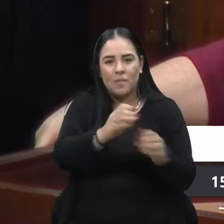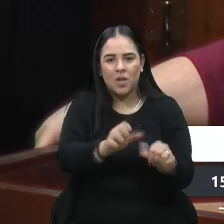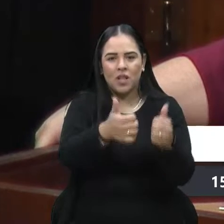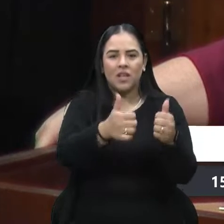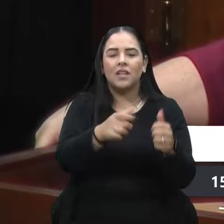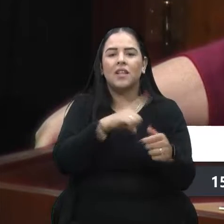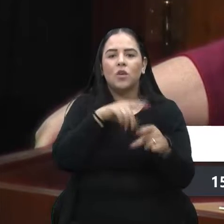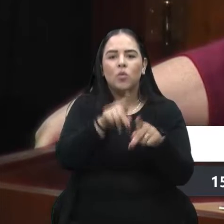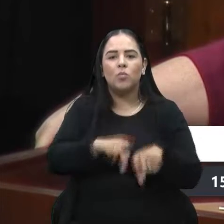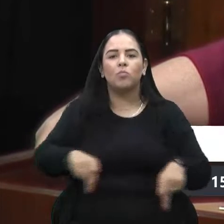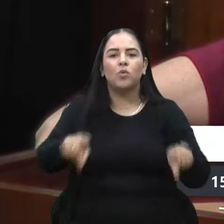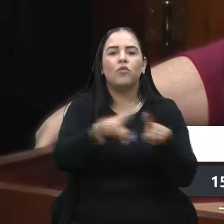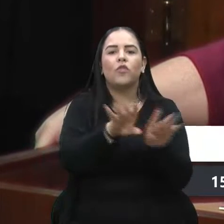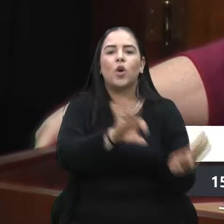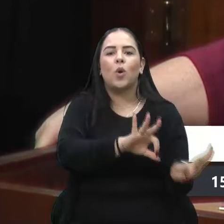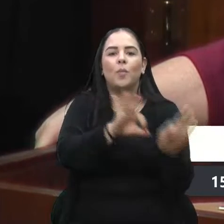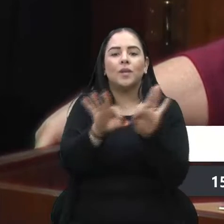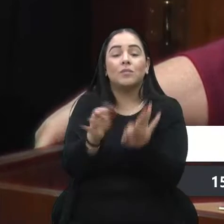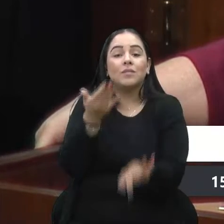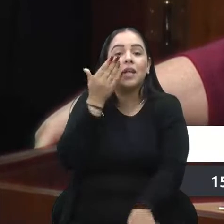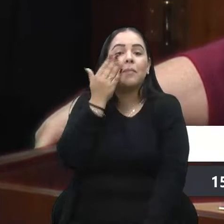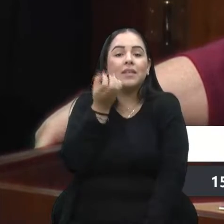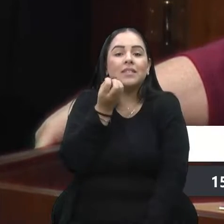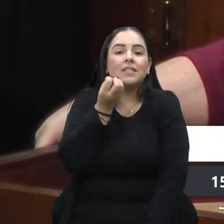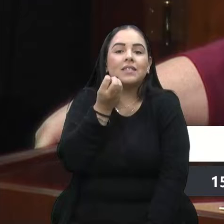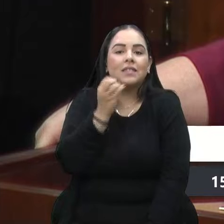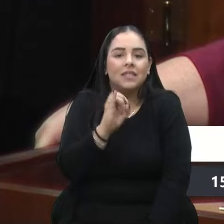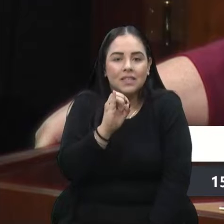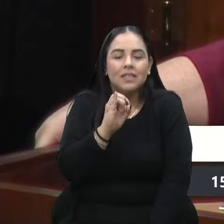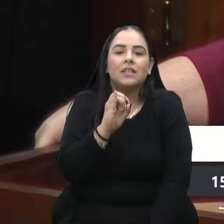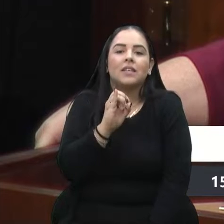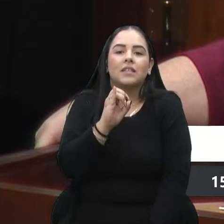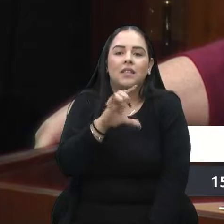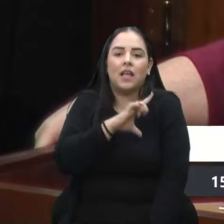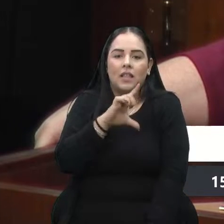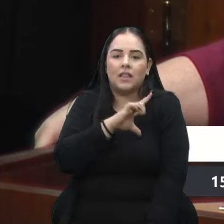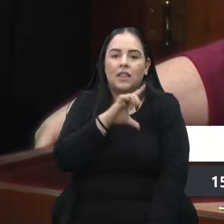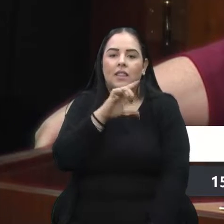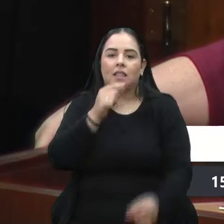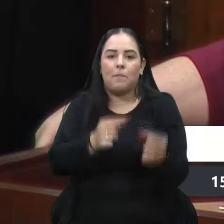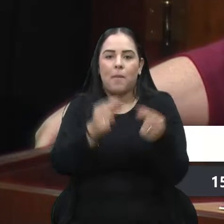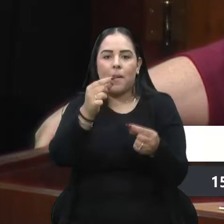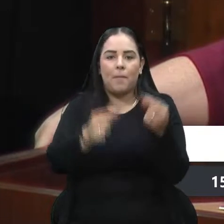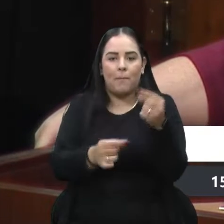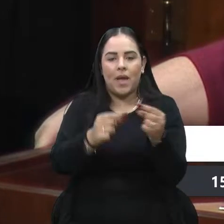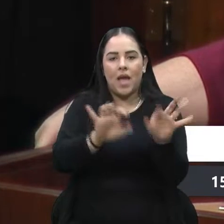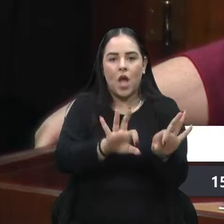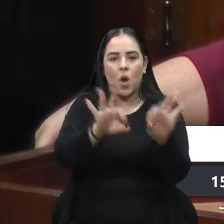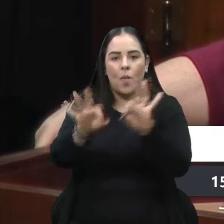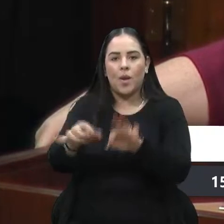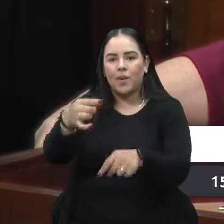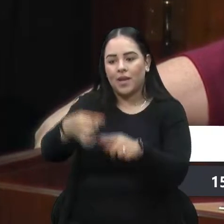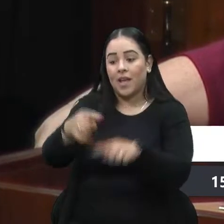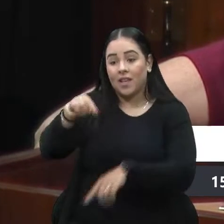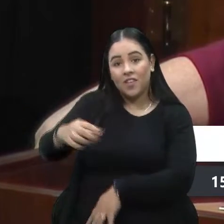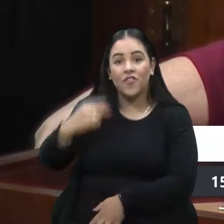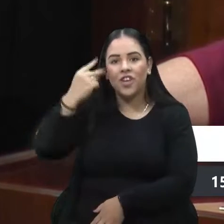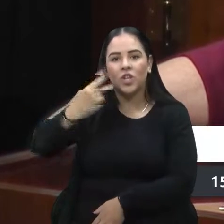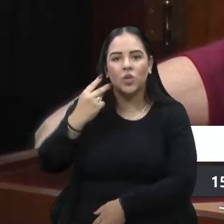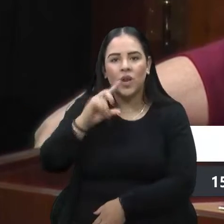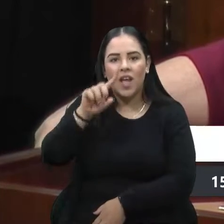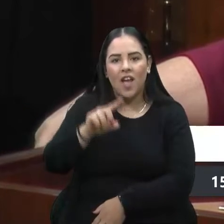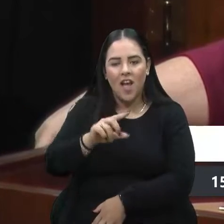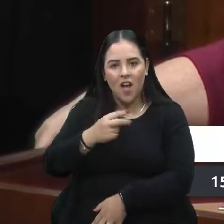nos acompanhando para saber sim sobre os debates e acompanhar, porque aqui, vereador, é a voz do